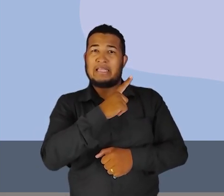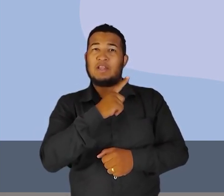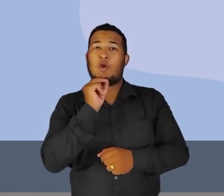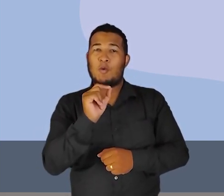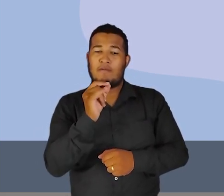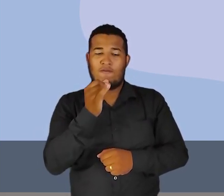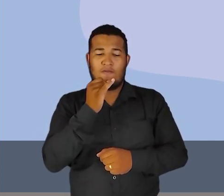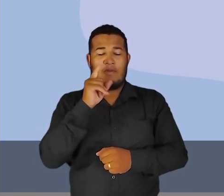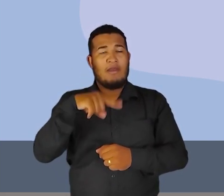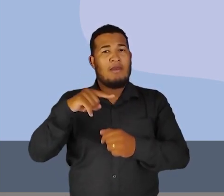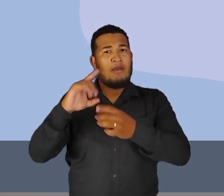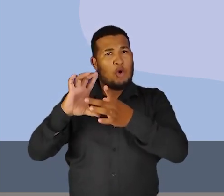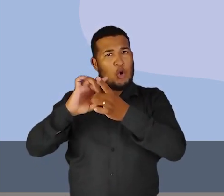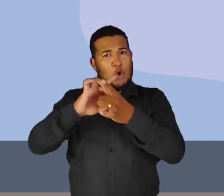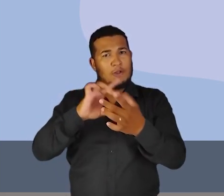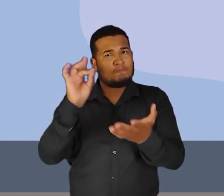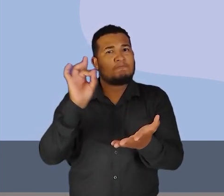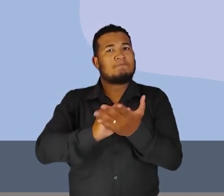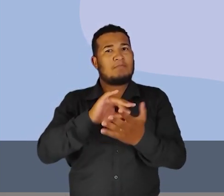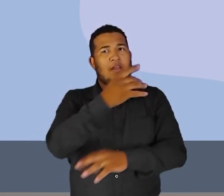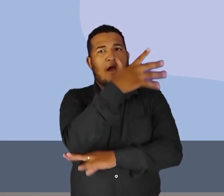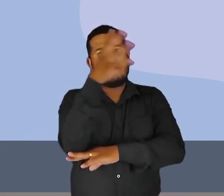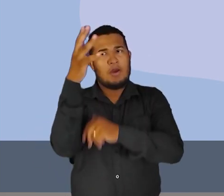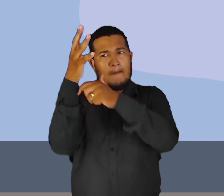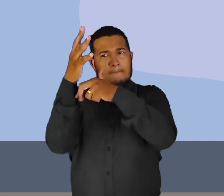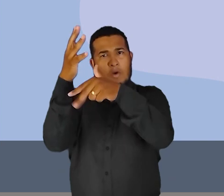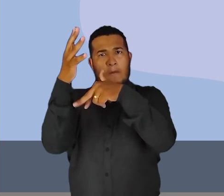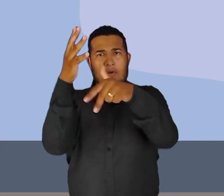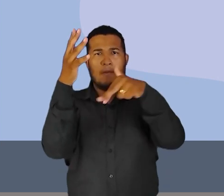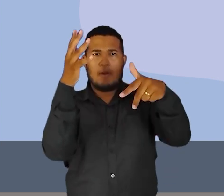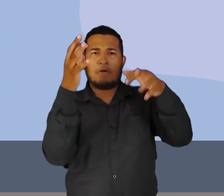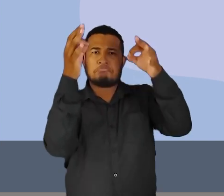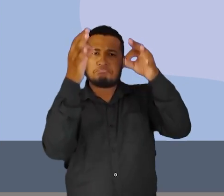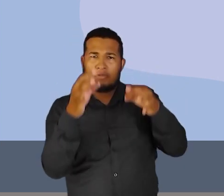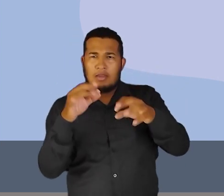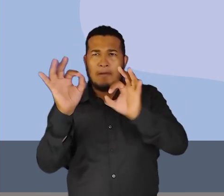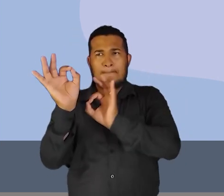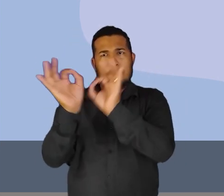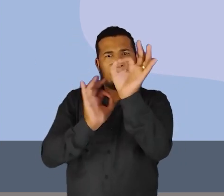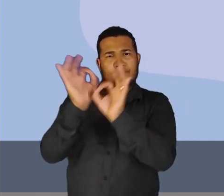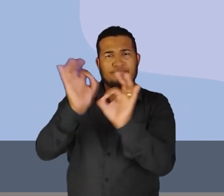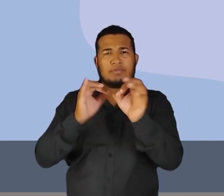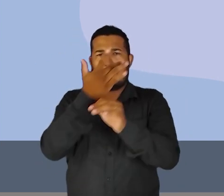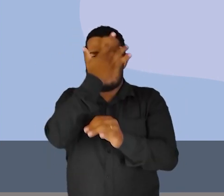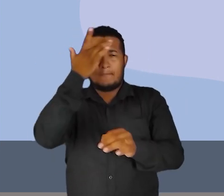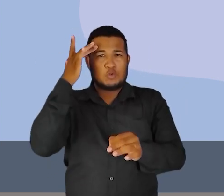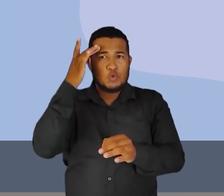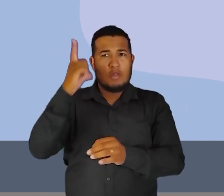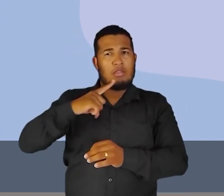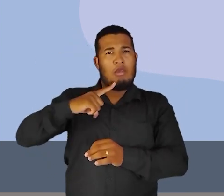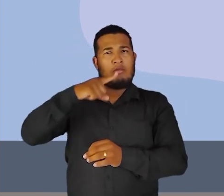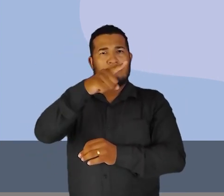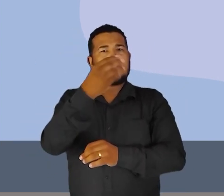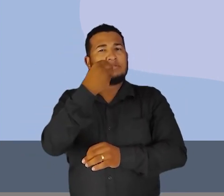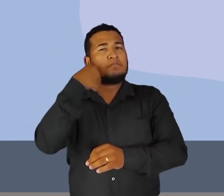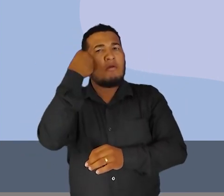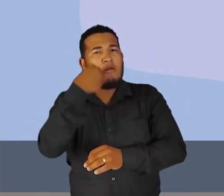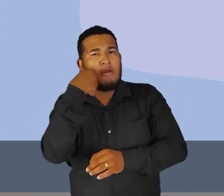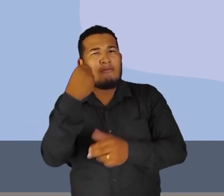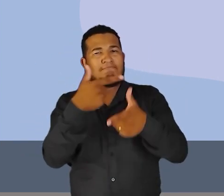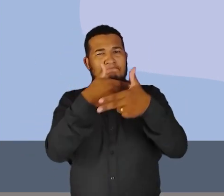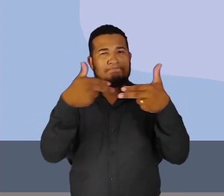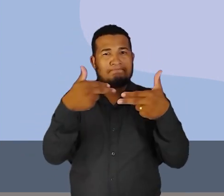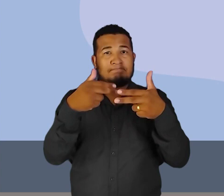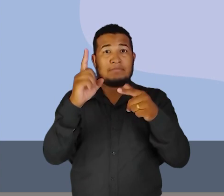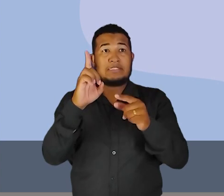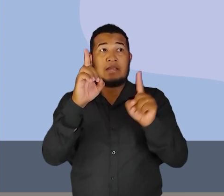do contexto mesmo do arvorismo, um espaço bem adequado, todo planejado, onde as pessoas estão ali vivenciando. Também a